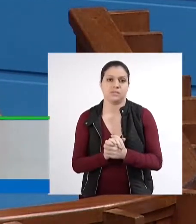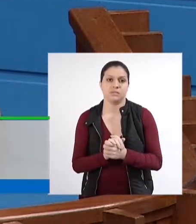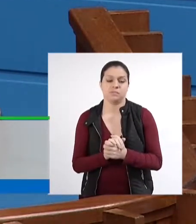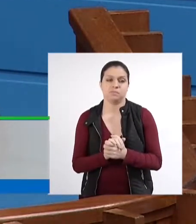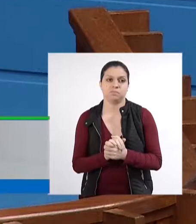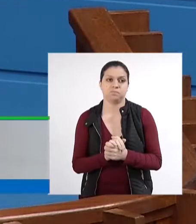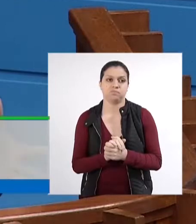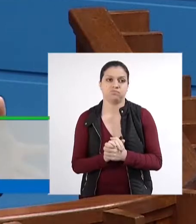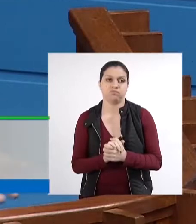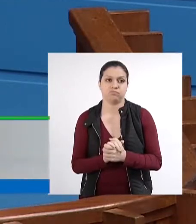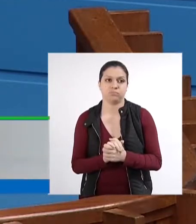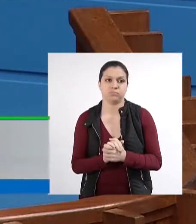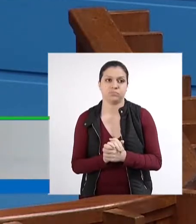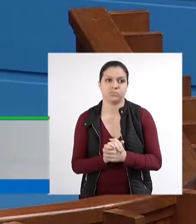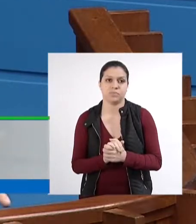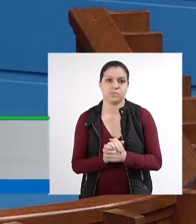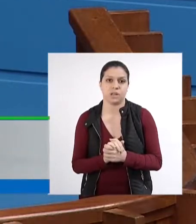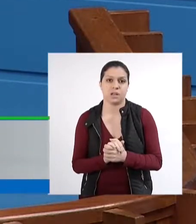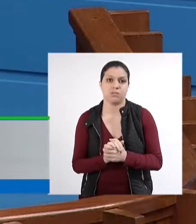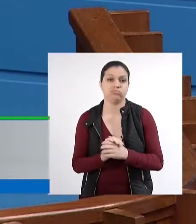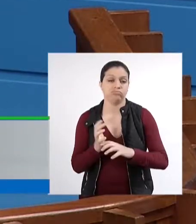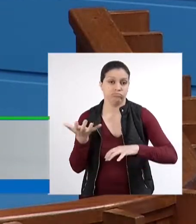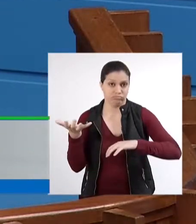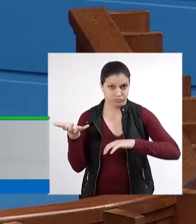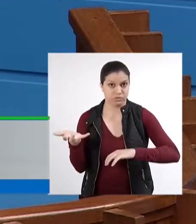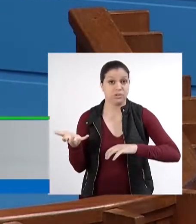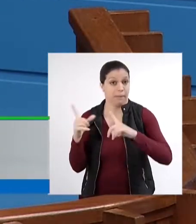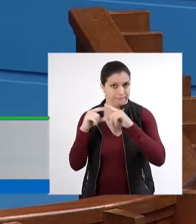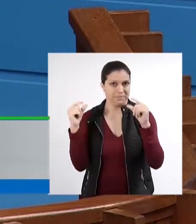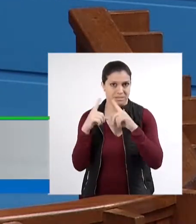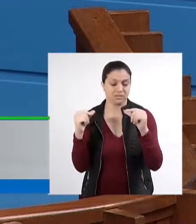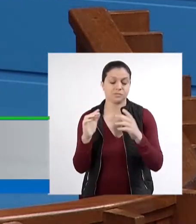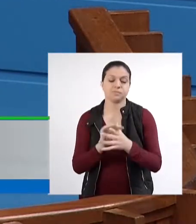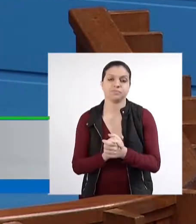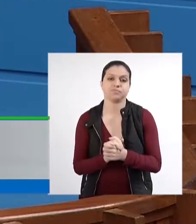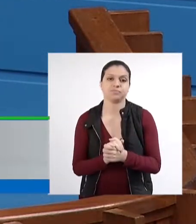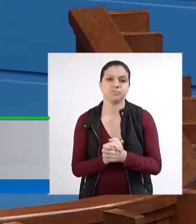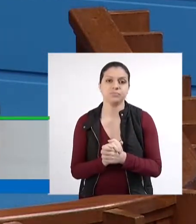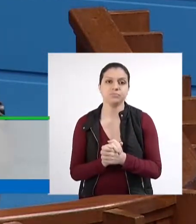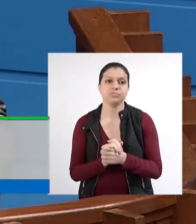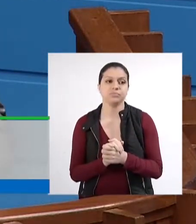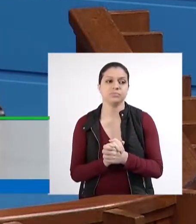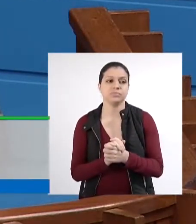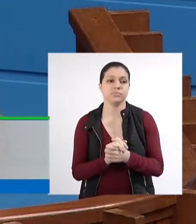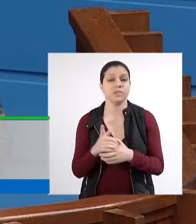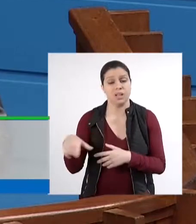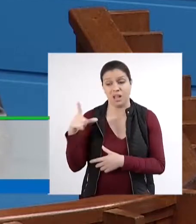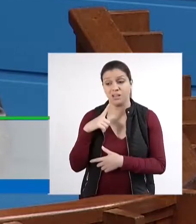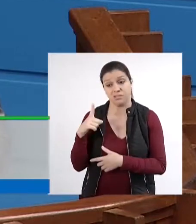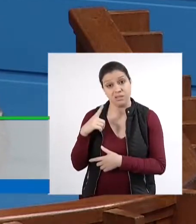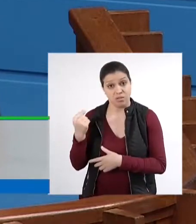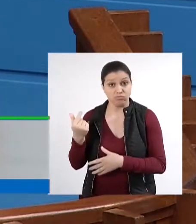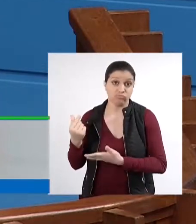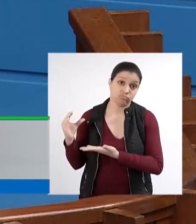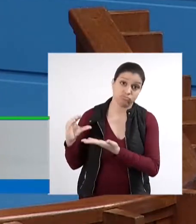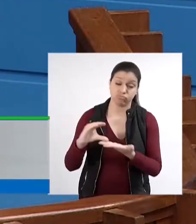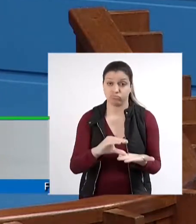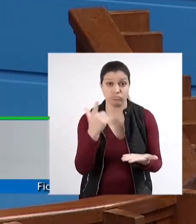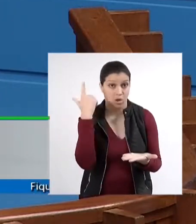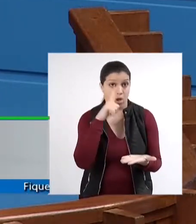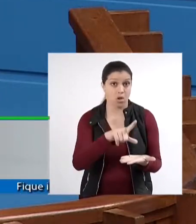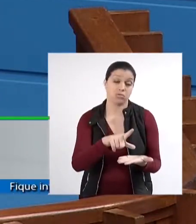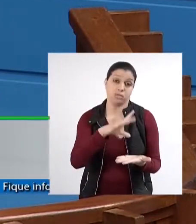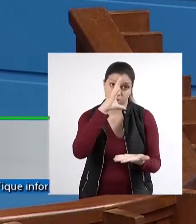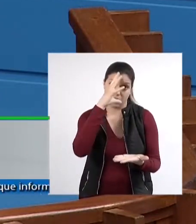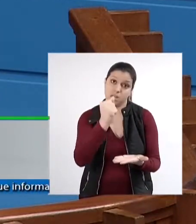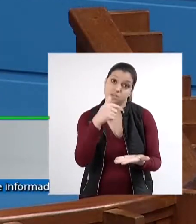lá na Câmara Alta, eles é que nos representam em Brasília e têm disponibilidade de recursos para fazer com que as